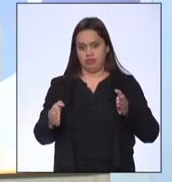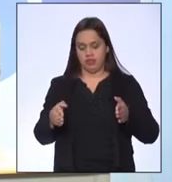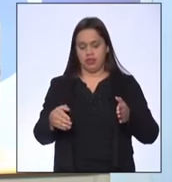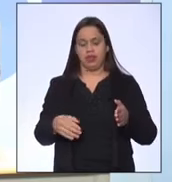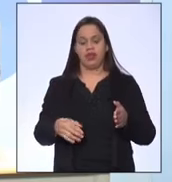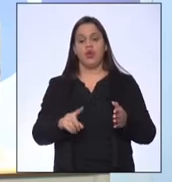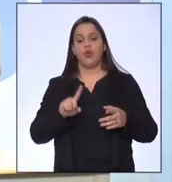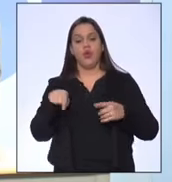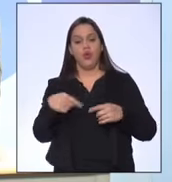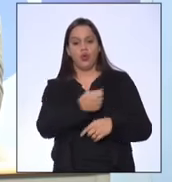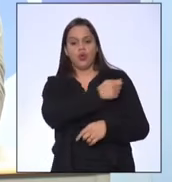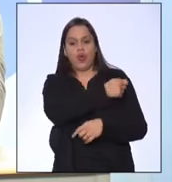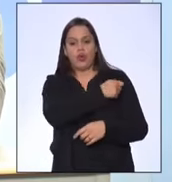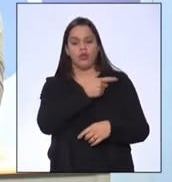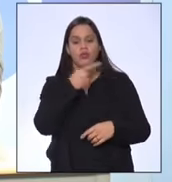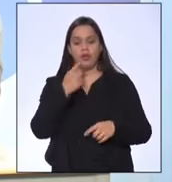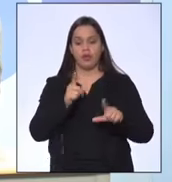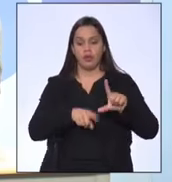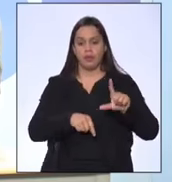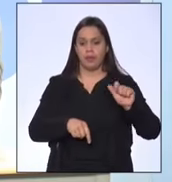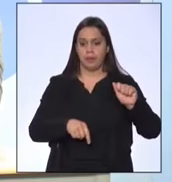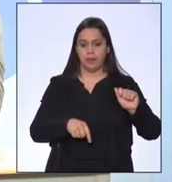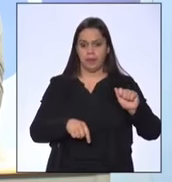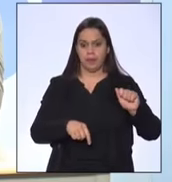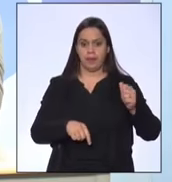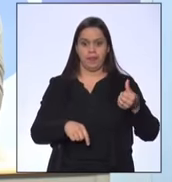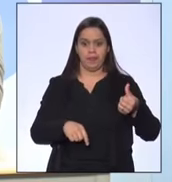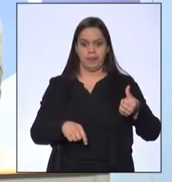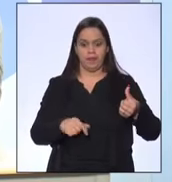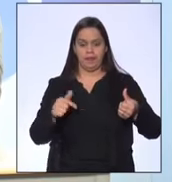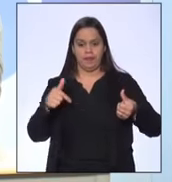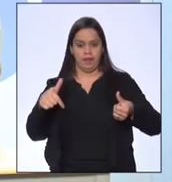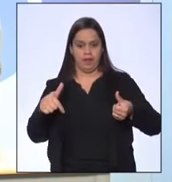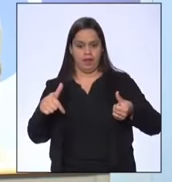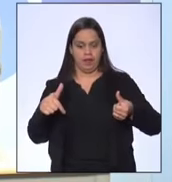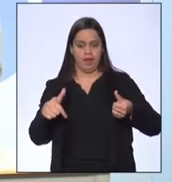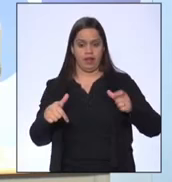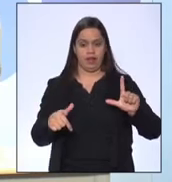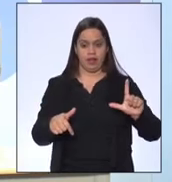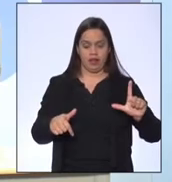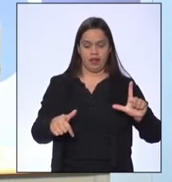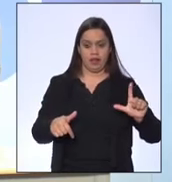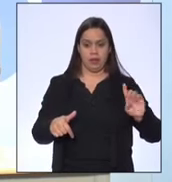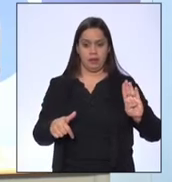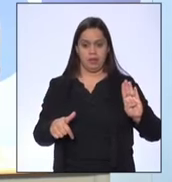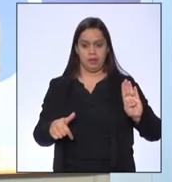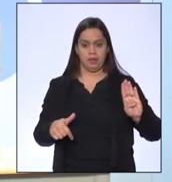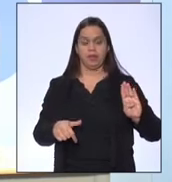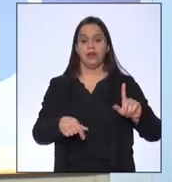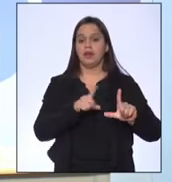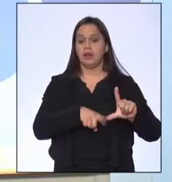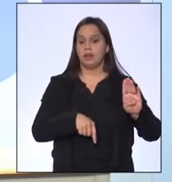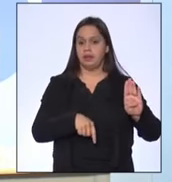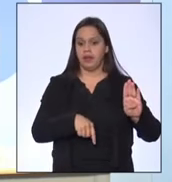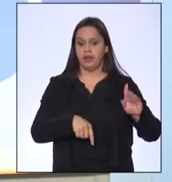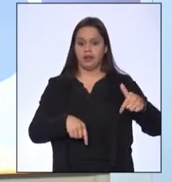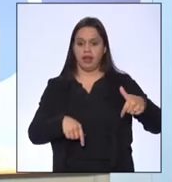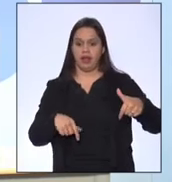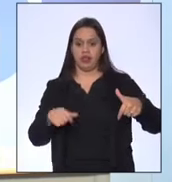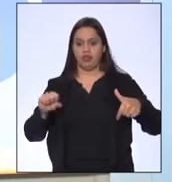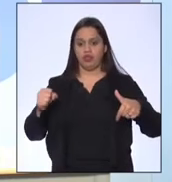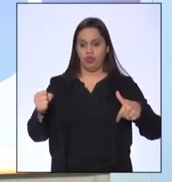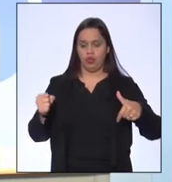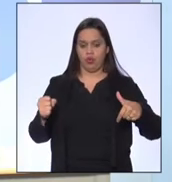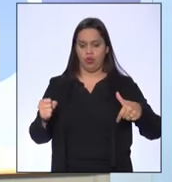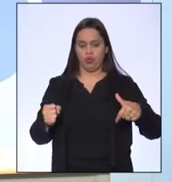ele respondeu que a letra A está entre 6 e 7, a letra B entre 7 e 8 e a letra